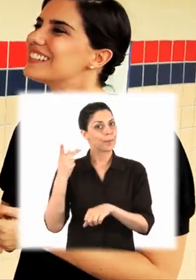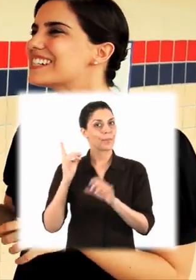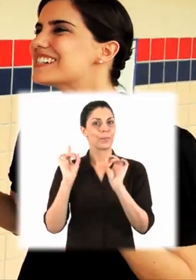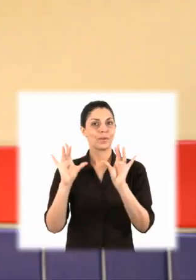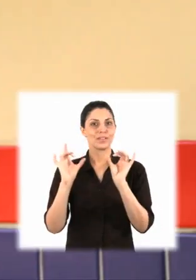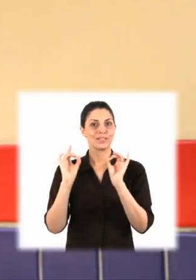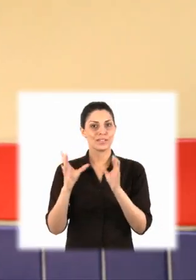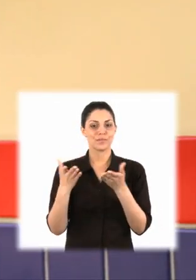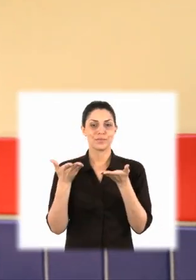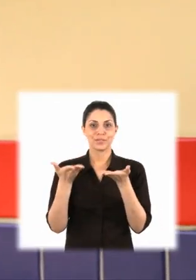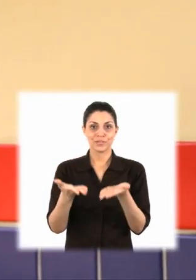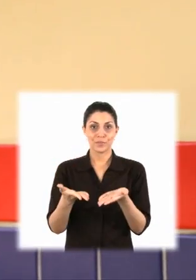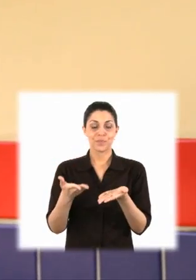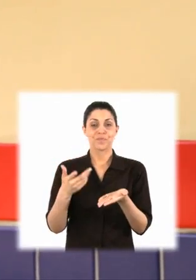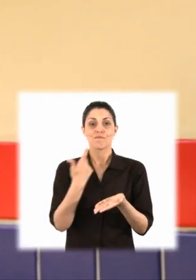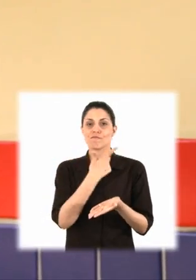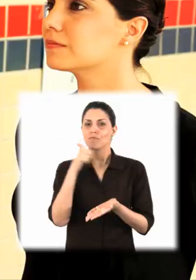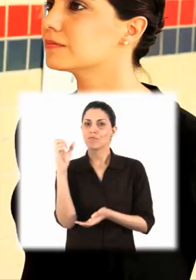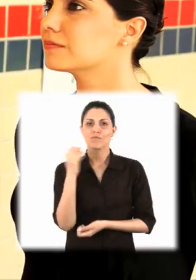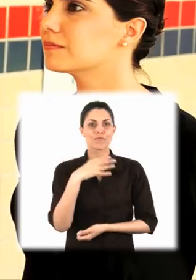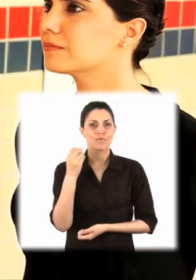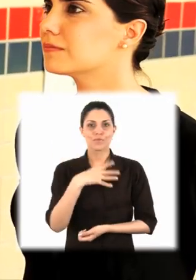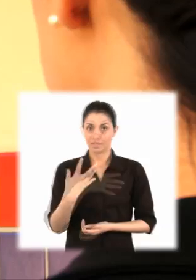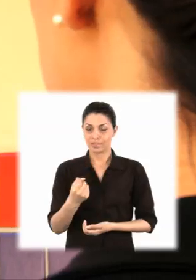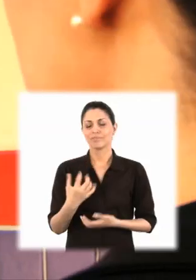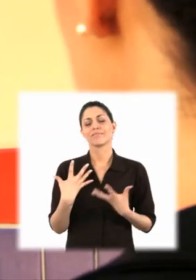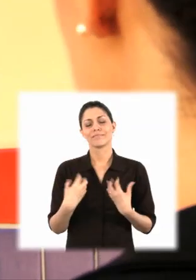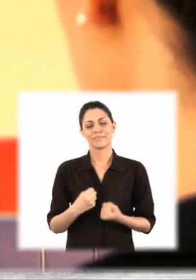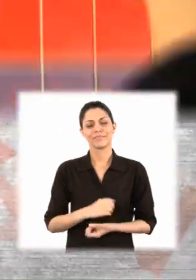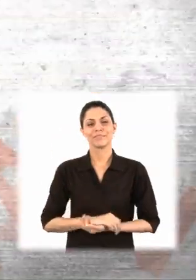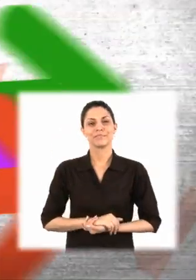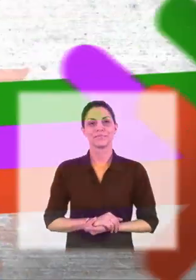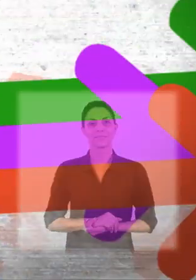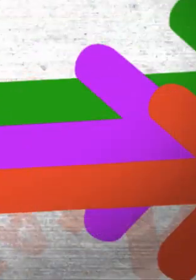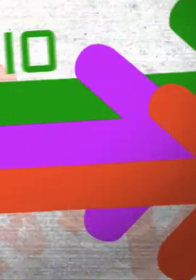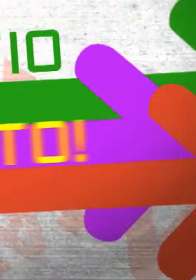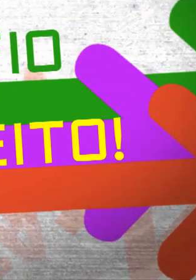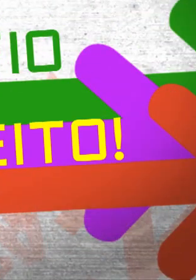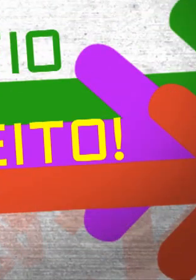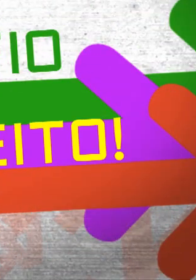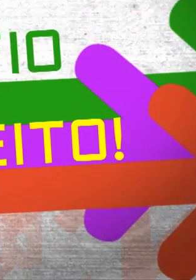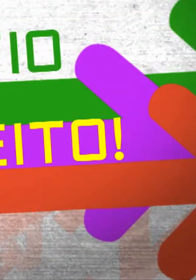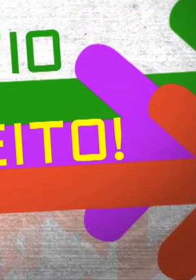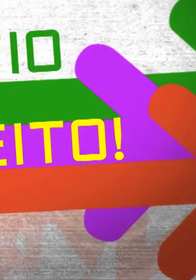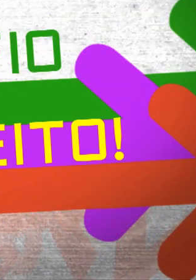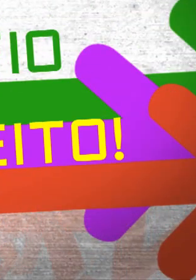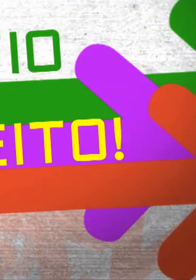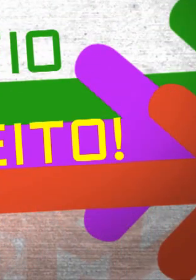especial para trazer uma outra novidade para você. Topa o desafio? Com certeza.